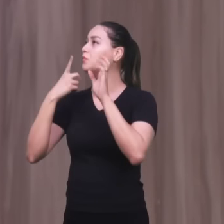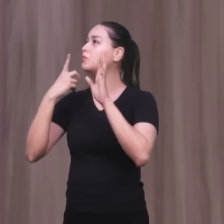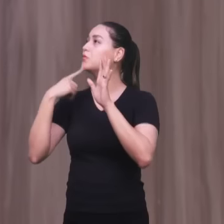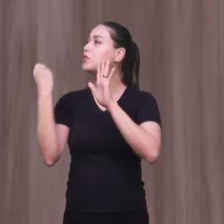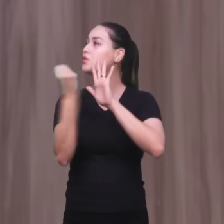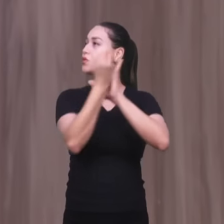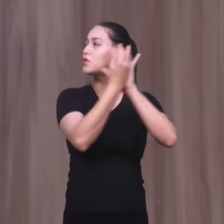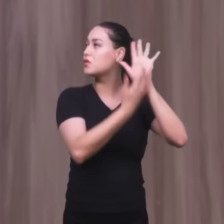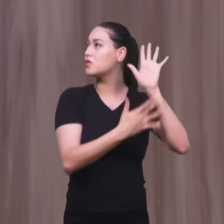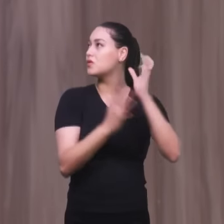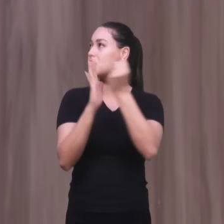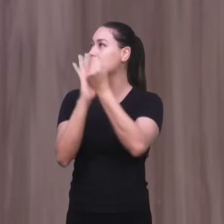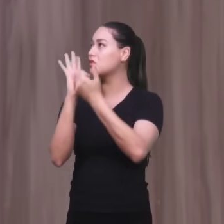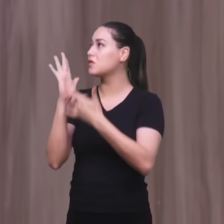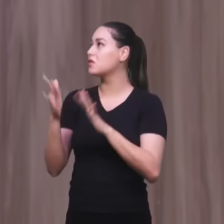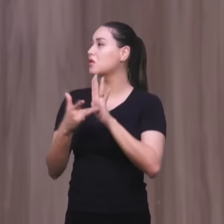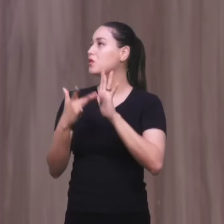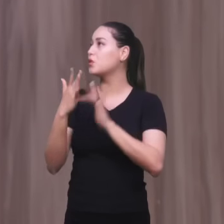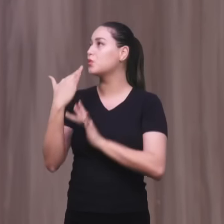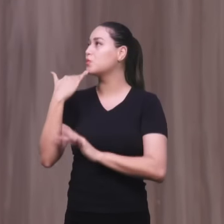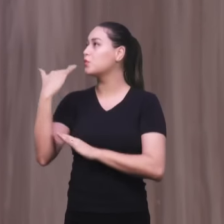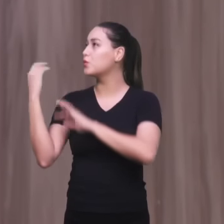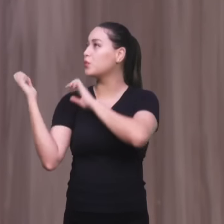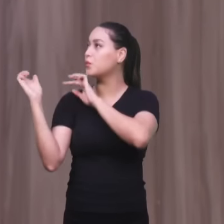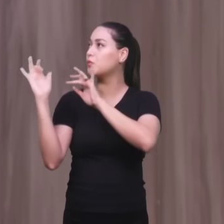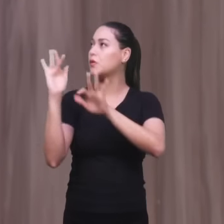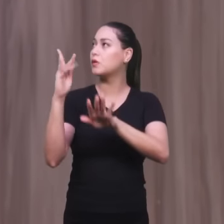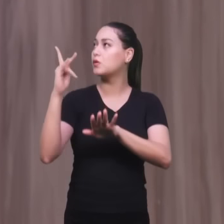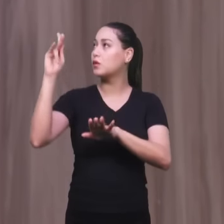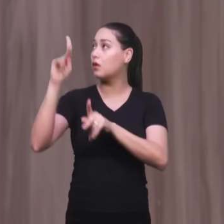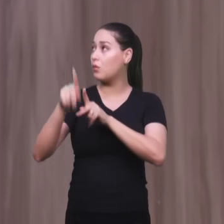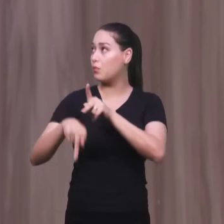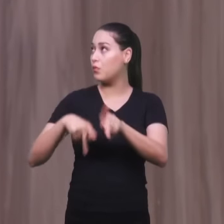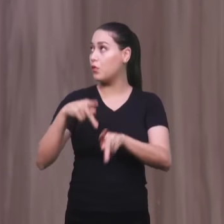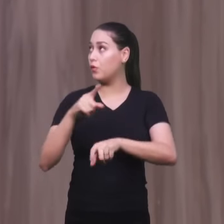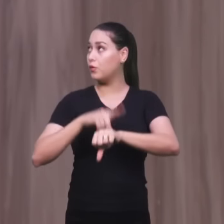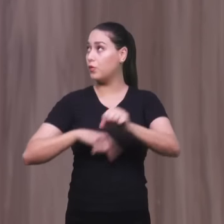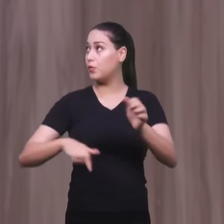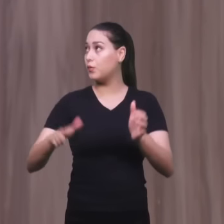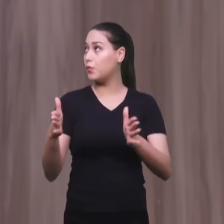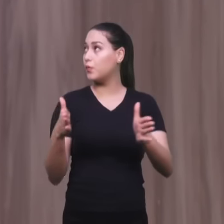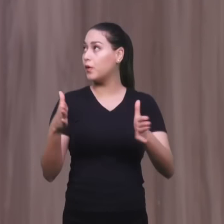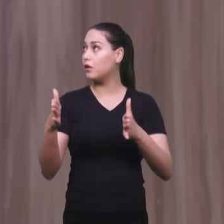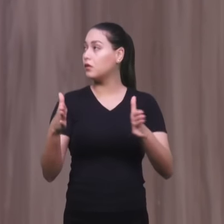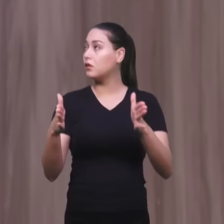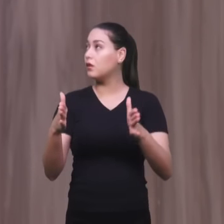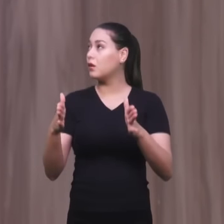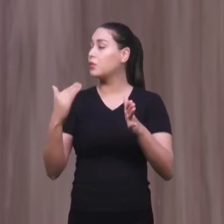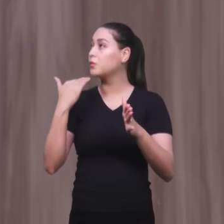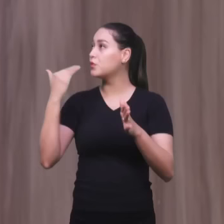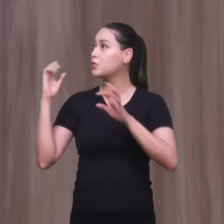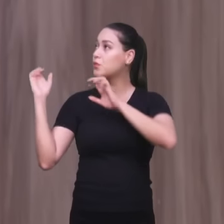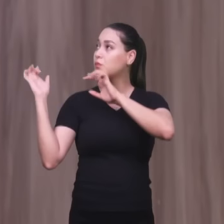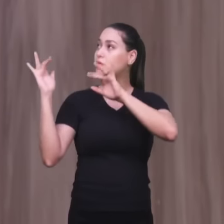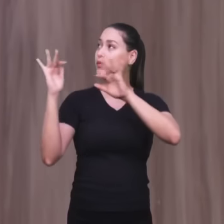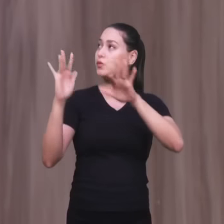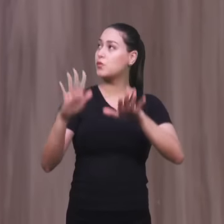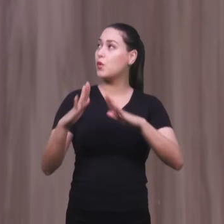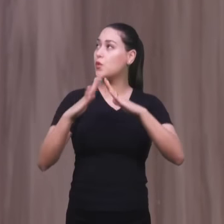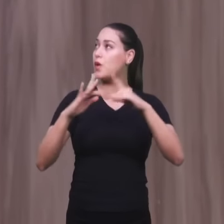Nesse momento Que nós estamos vivendo Que o Senhor possa Abençoar as igrejas Sustentar Senhor, abençoar os cultos